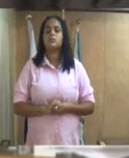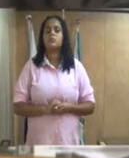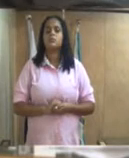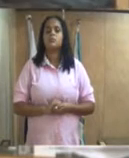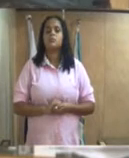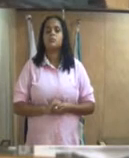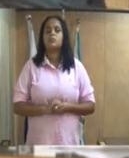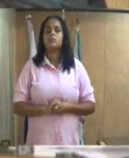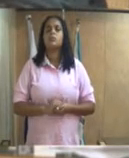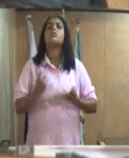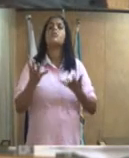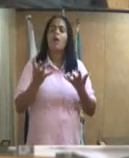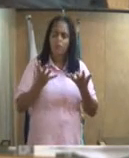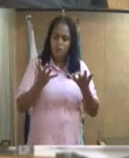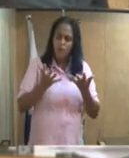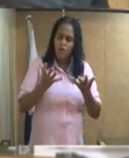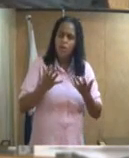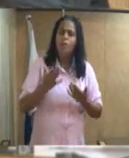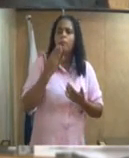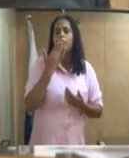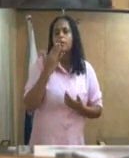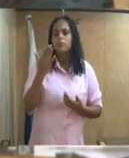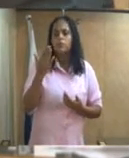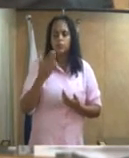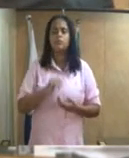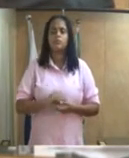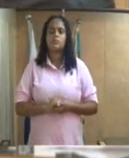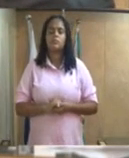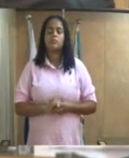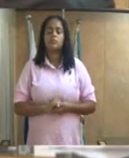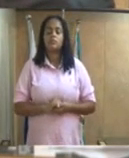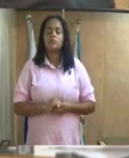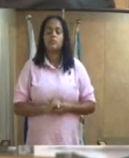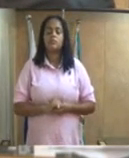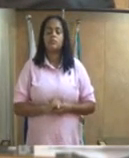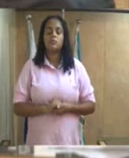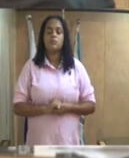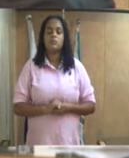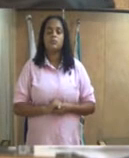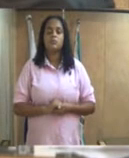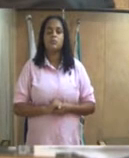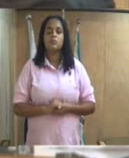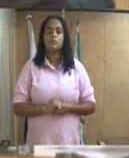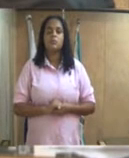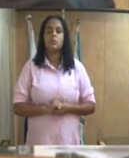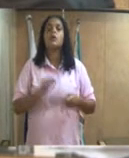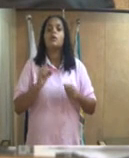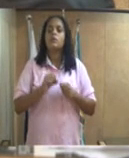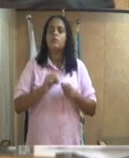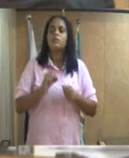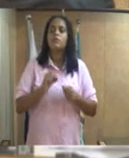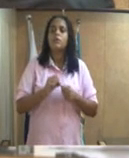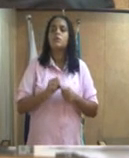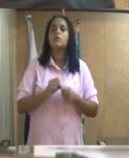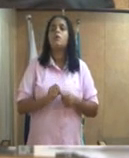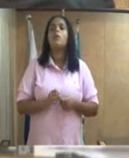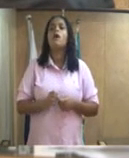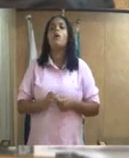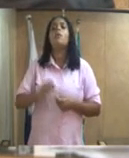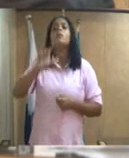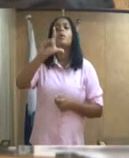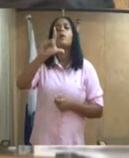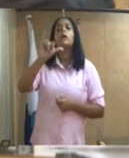Senhor presidente, eu queria pedir a Vossa Excelência e a autorização para solicitar ao líder de governo, eu